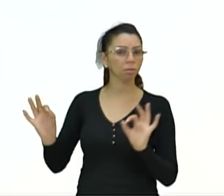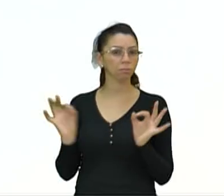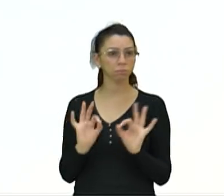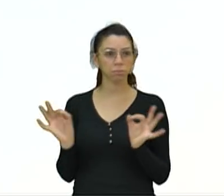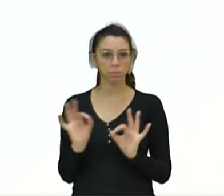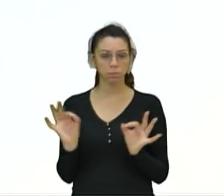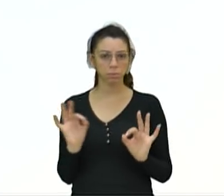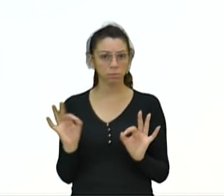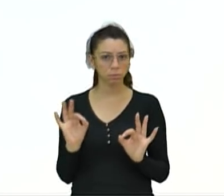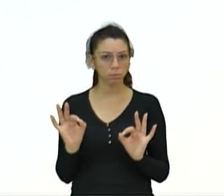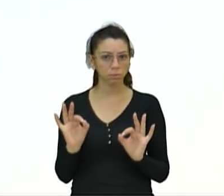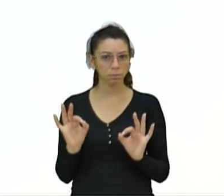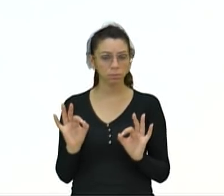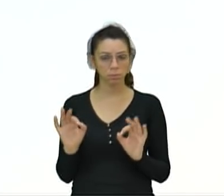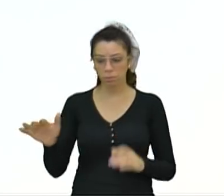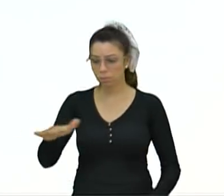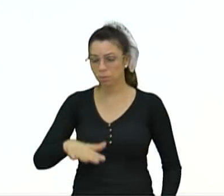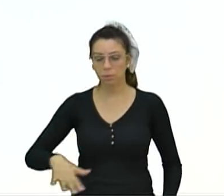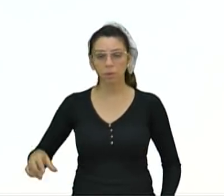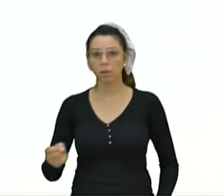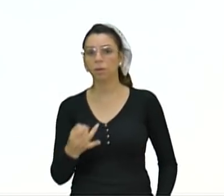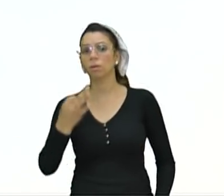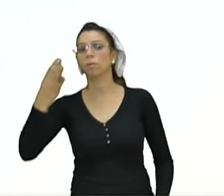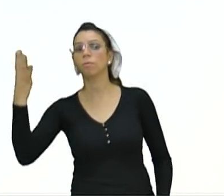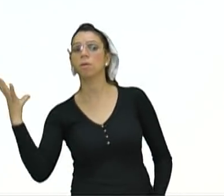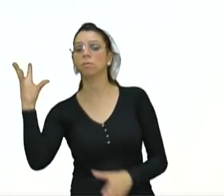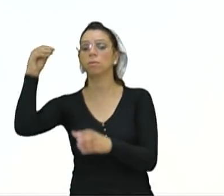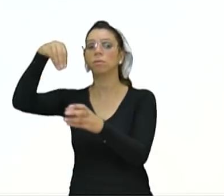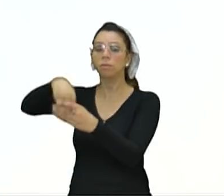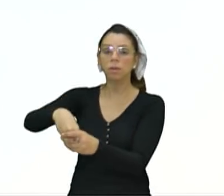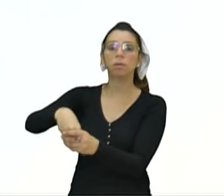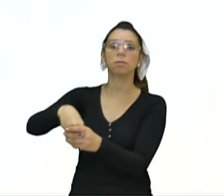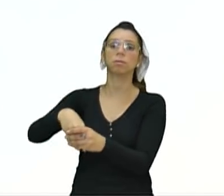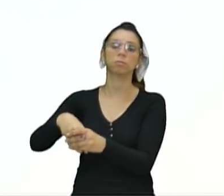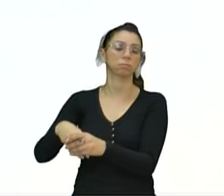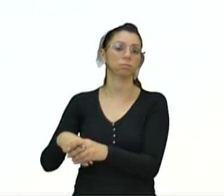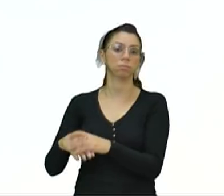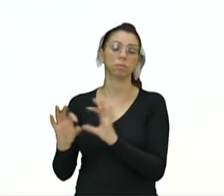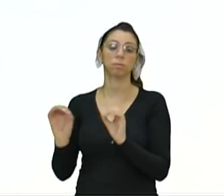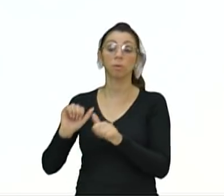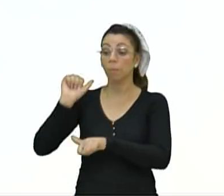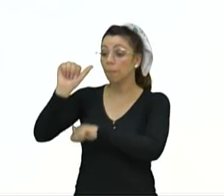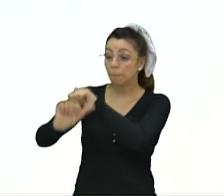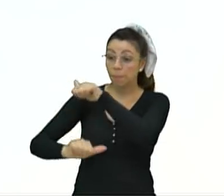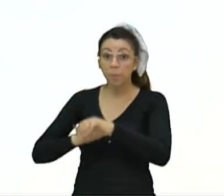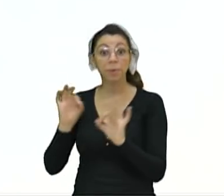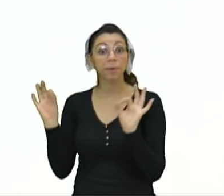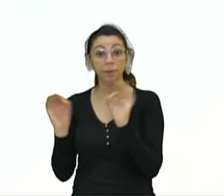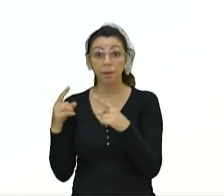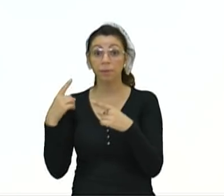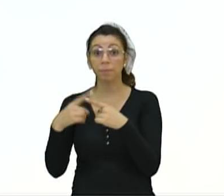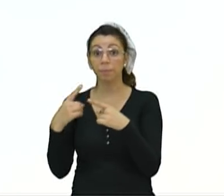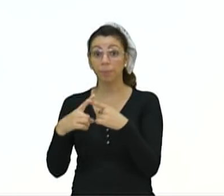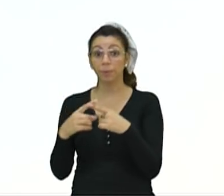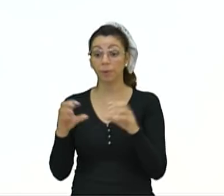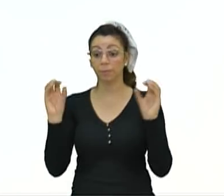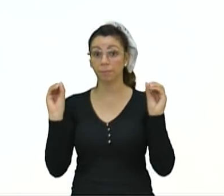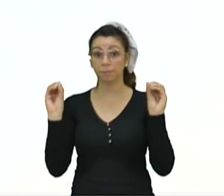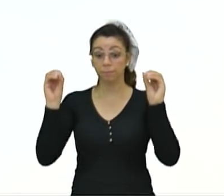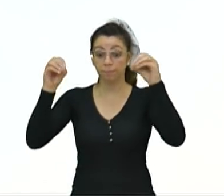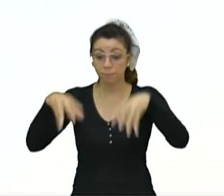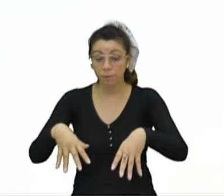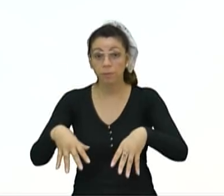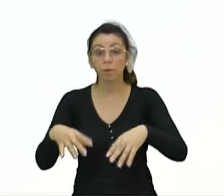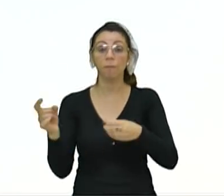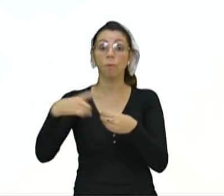como a gente já falou, que o espaço amostral, a quantidade de elementos que eu tenho, não vai alterar, né? Eu repus ela com reposição.